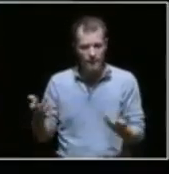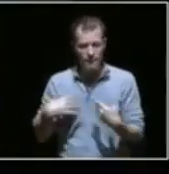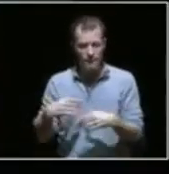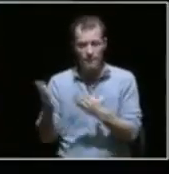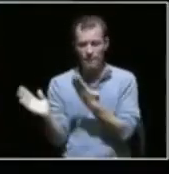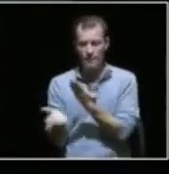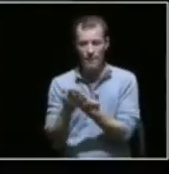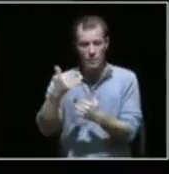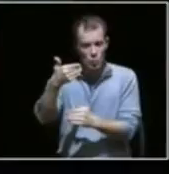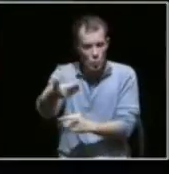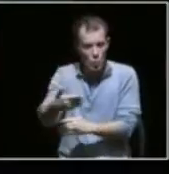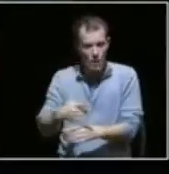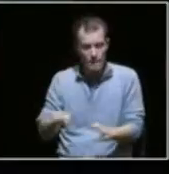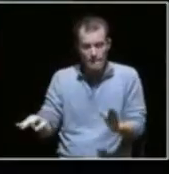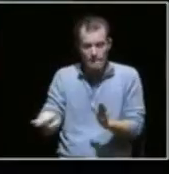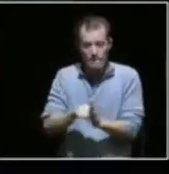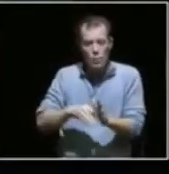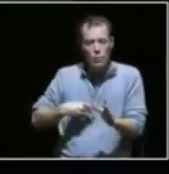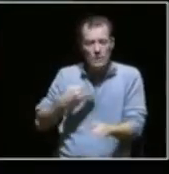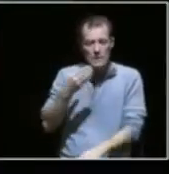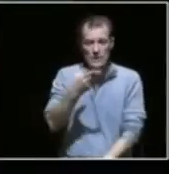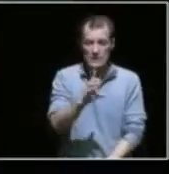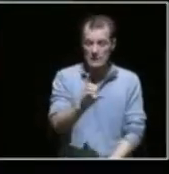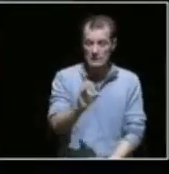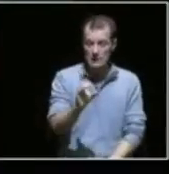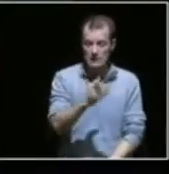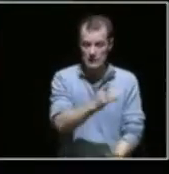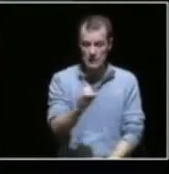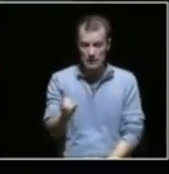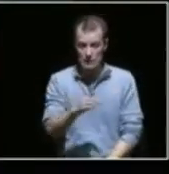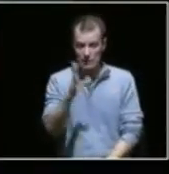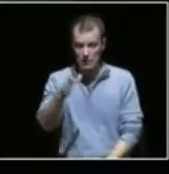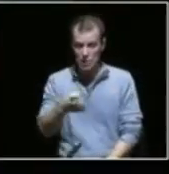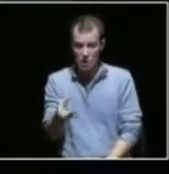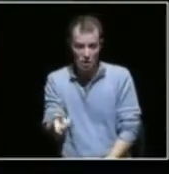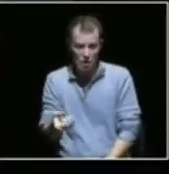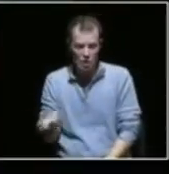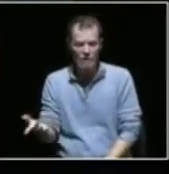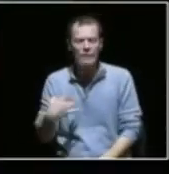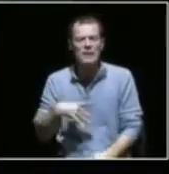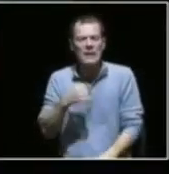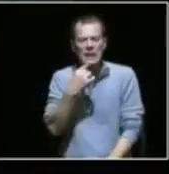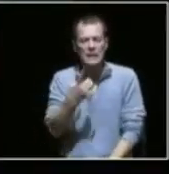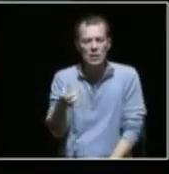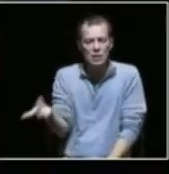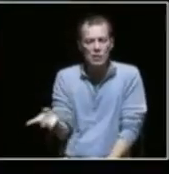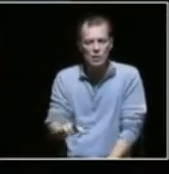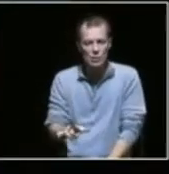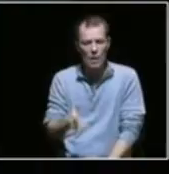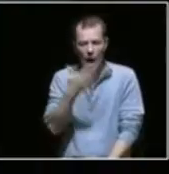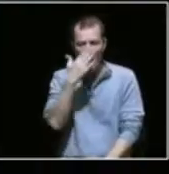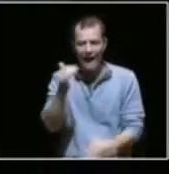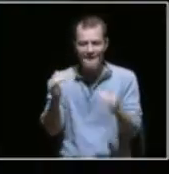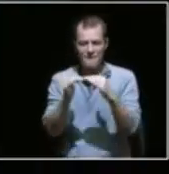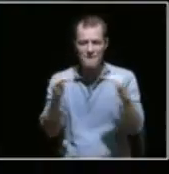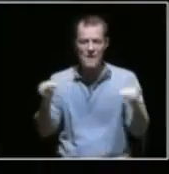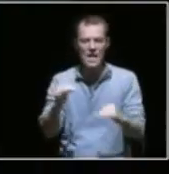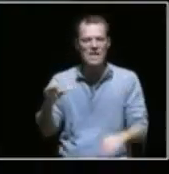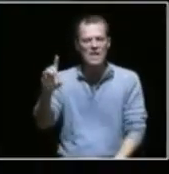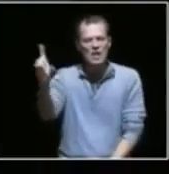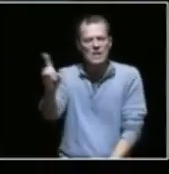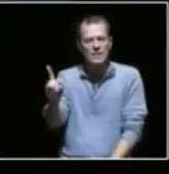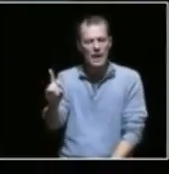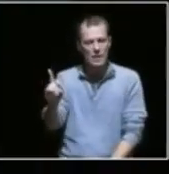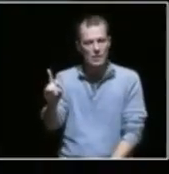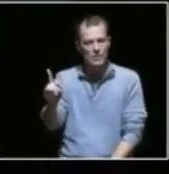no anexo 1 da portaria número 176 de 2019, de 6 de junho, Lisboa encontra-se no escalão 6,